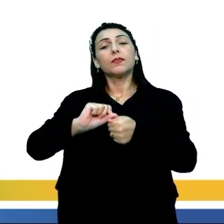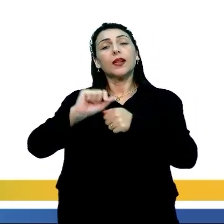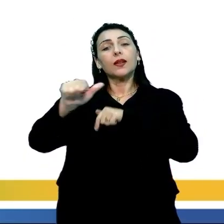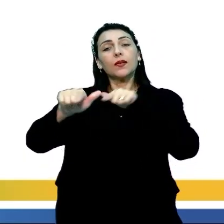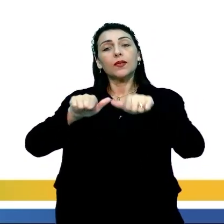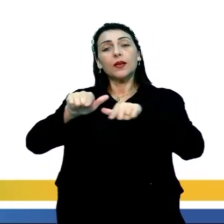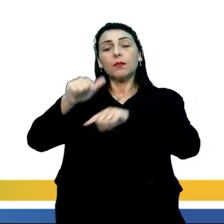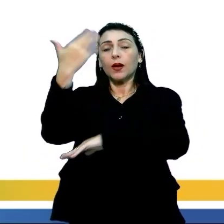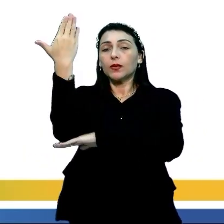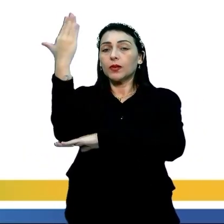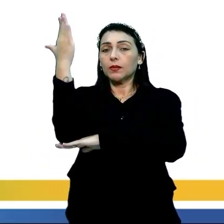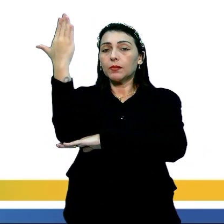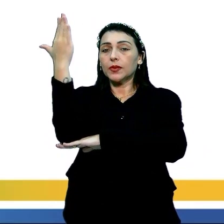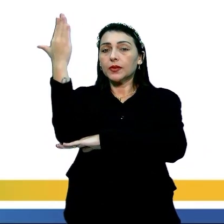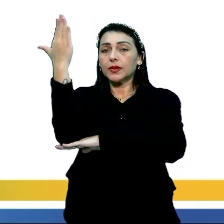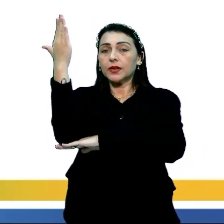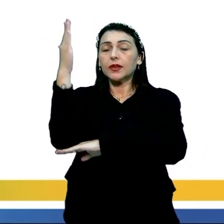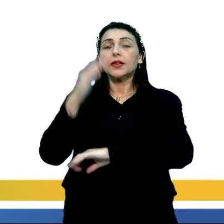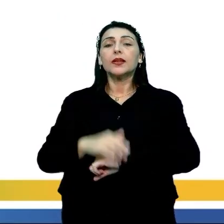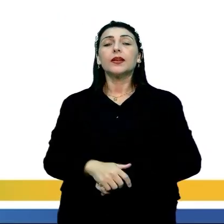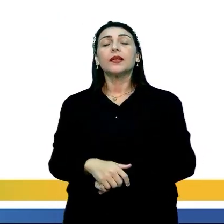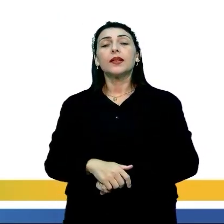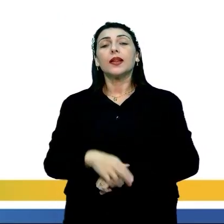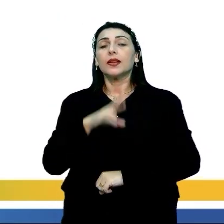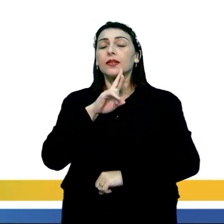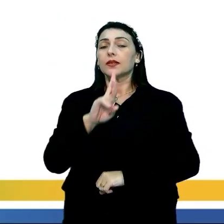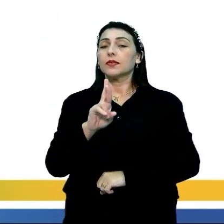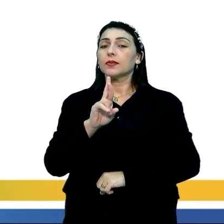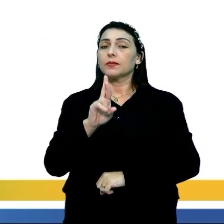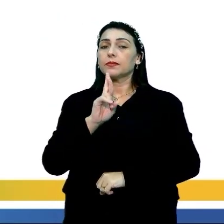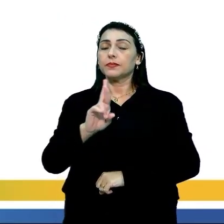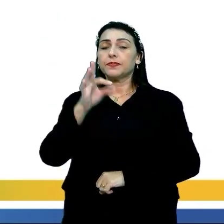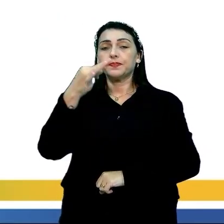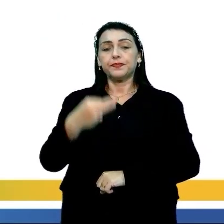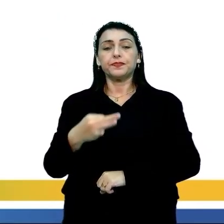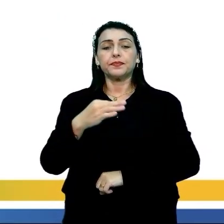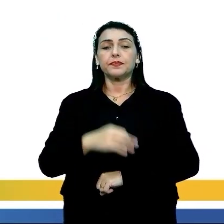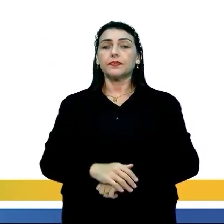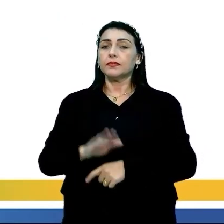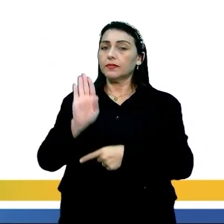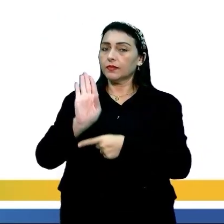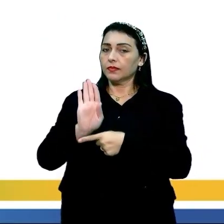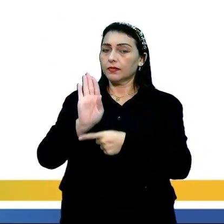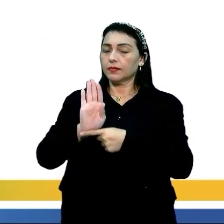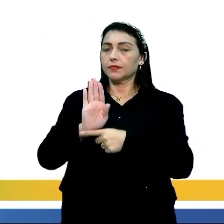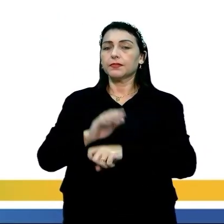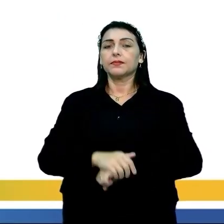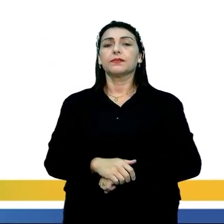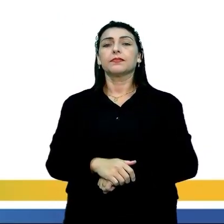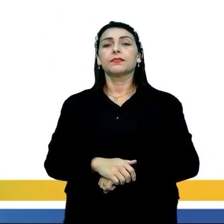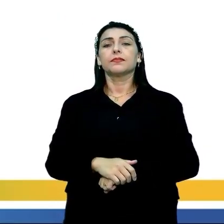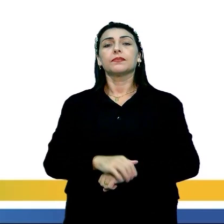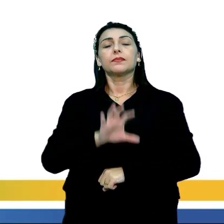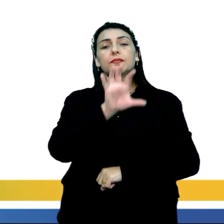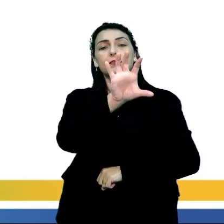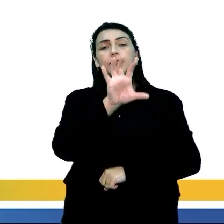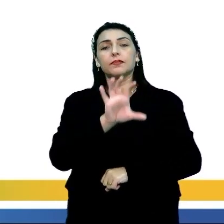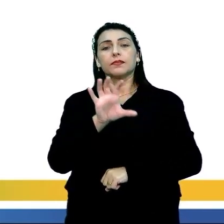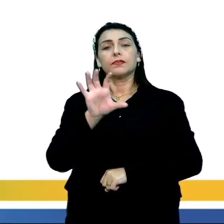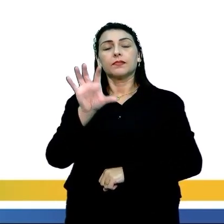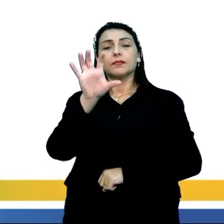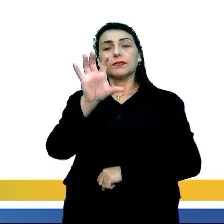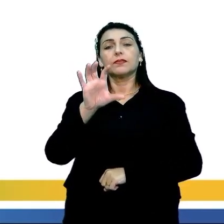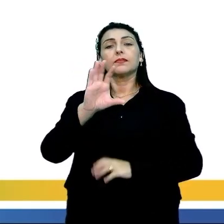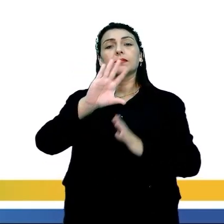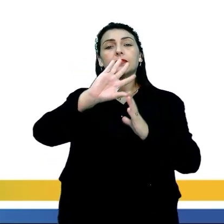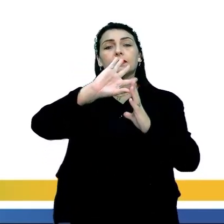atividade madeireira. Então, a resposta correta do gabarito é letra B, domínio